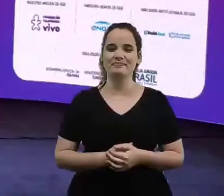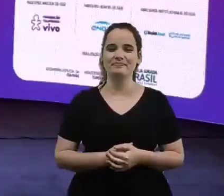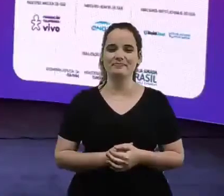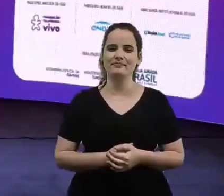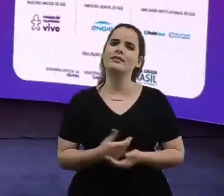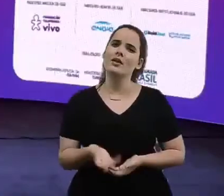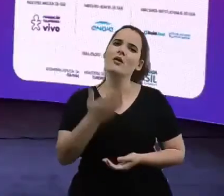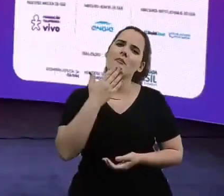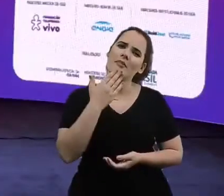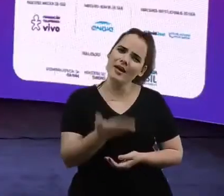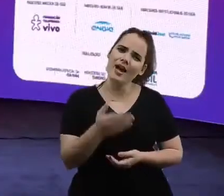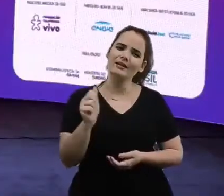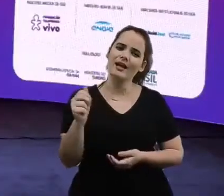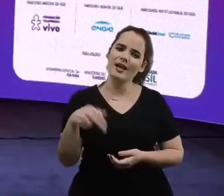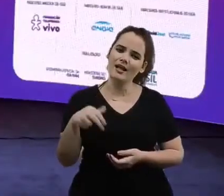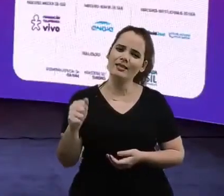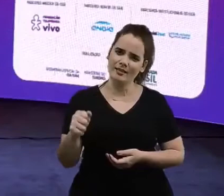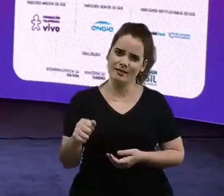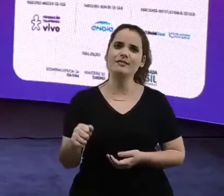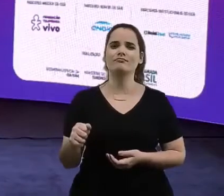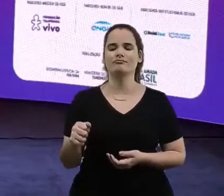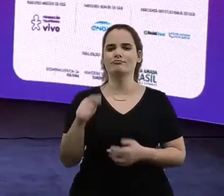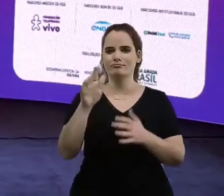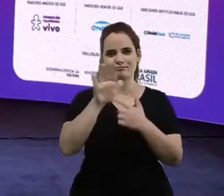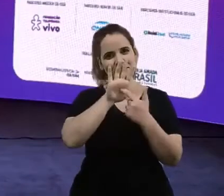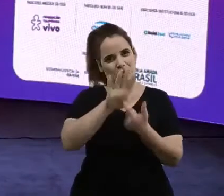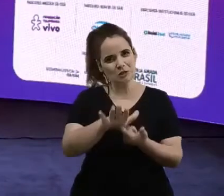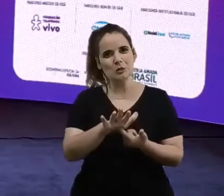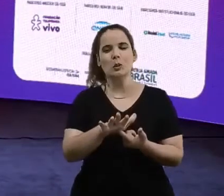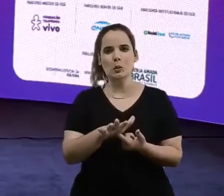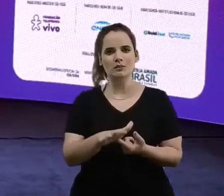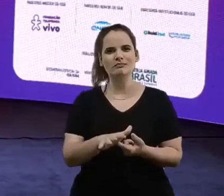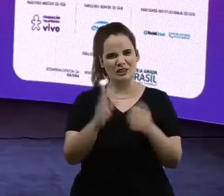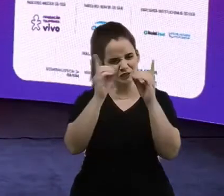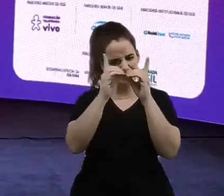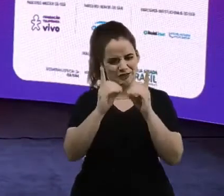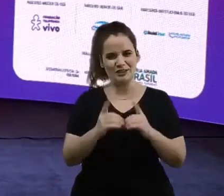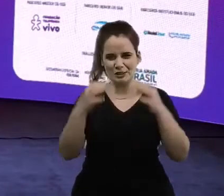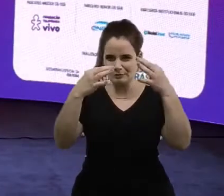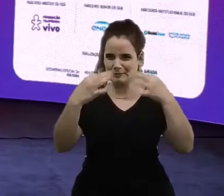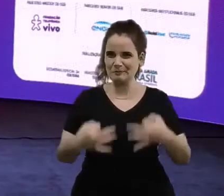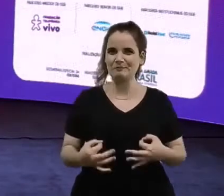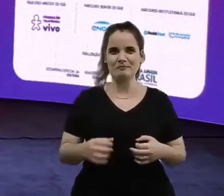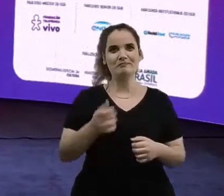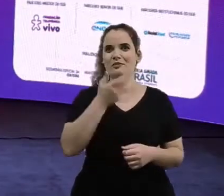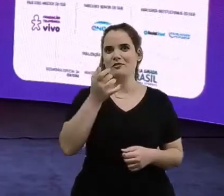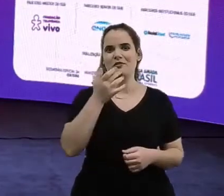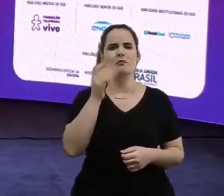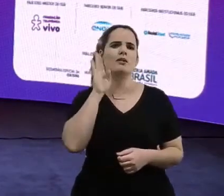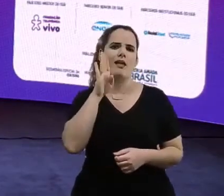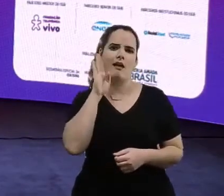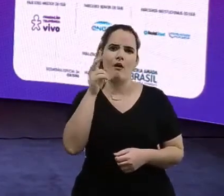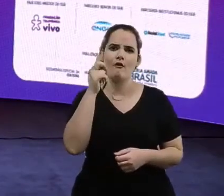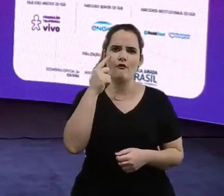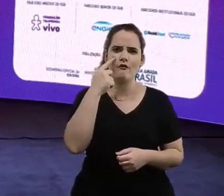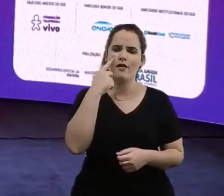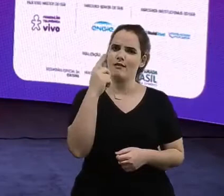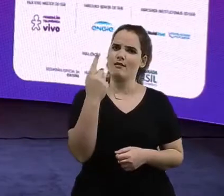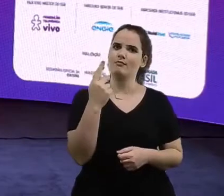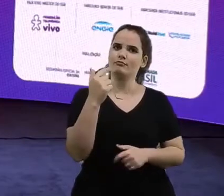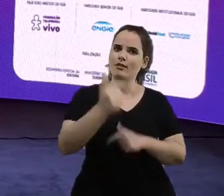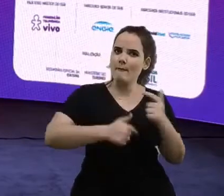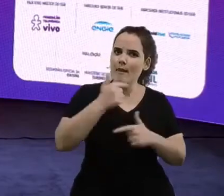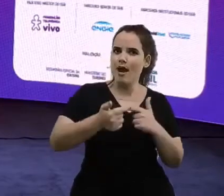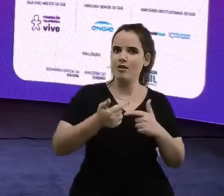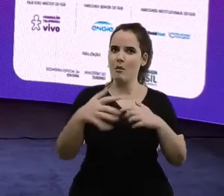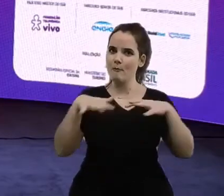Obrigada, Ana, pela sua apresentação super didática e super bacana ver um pouco mais sobre esse movimento do